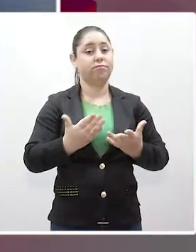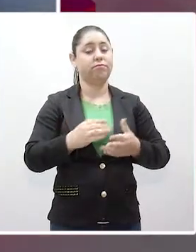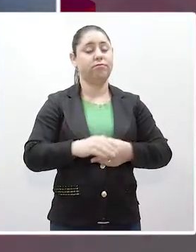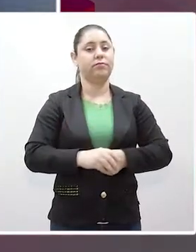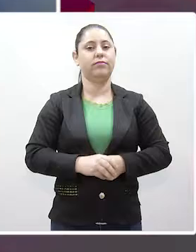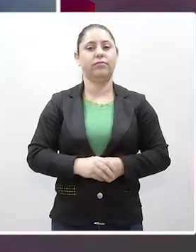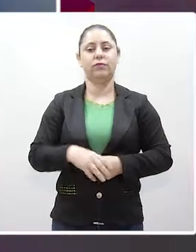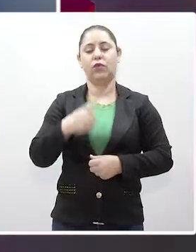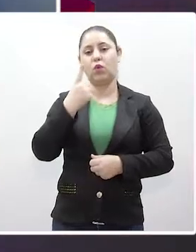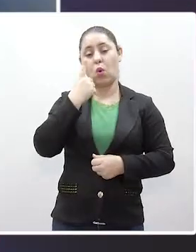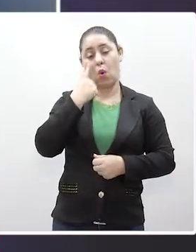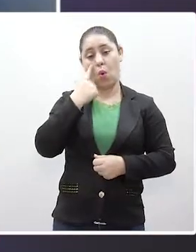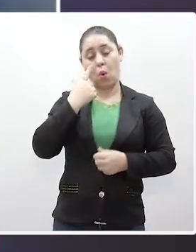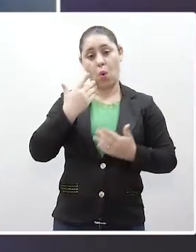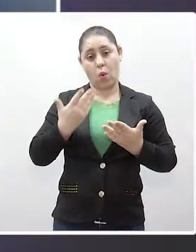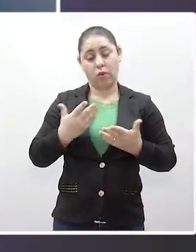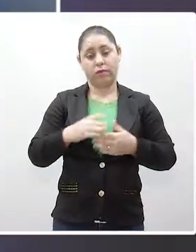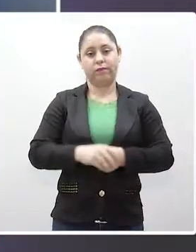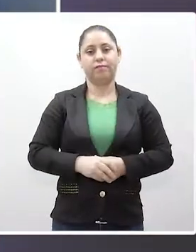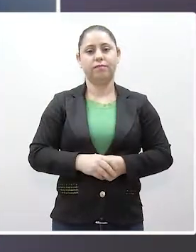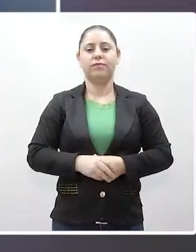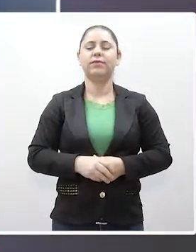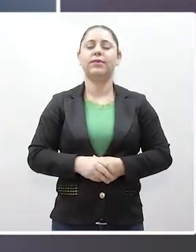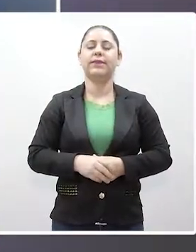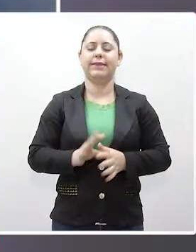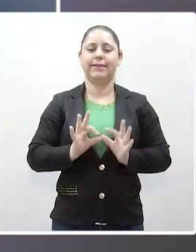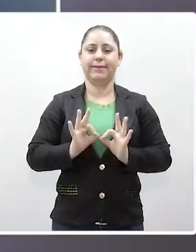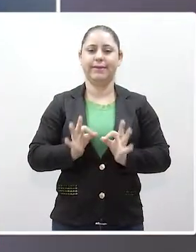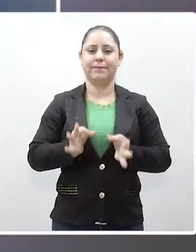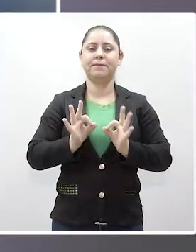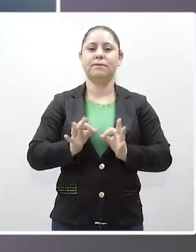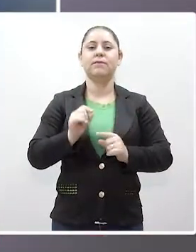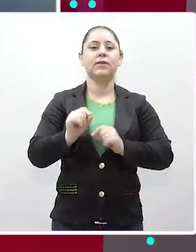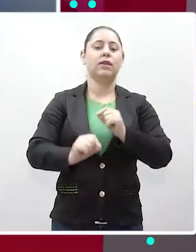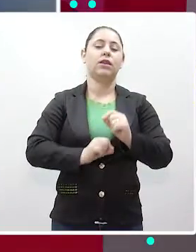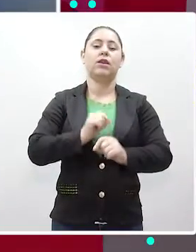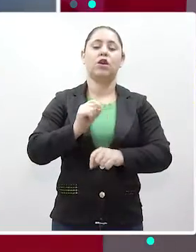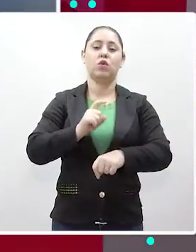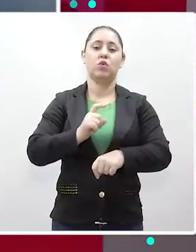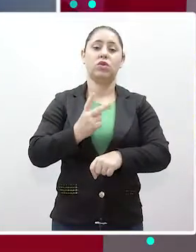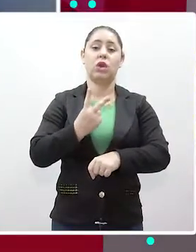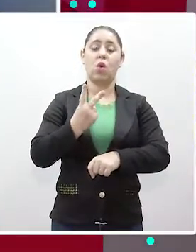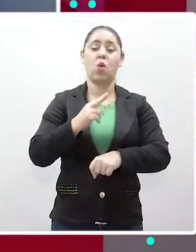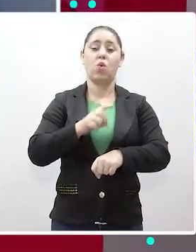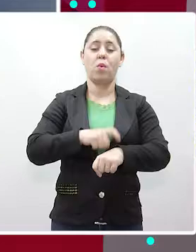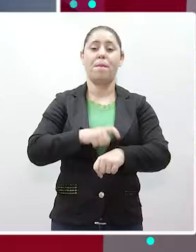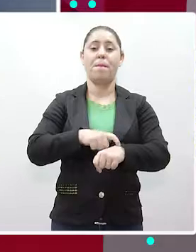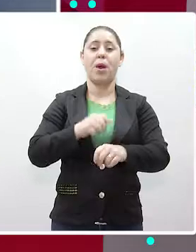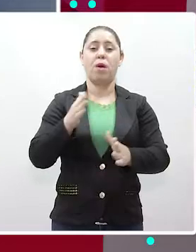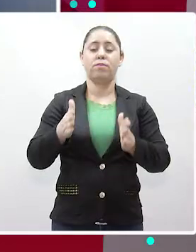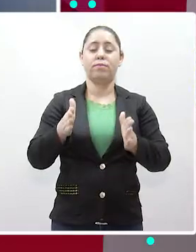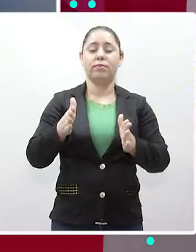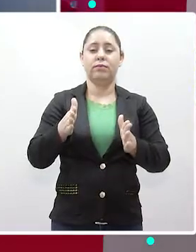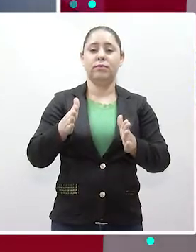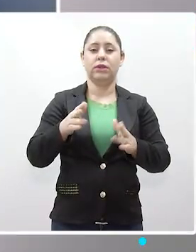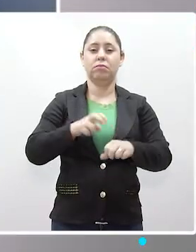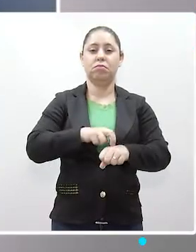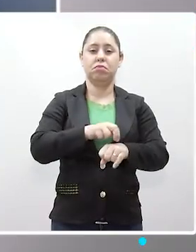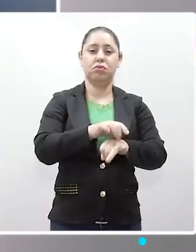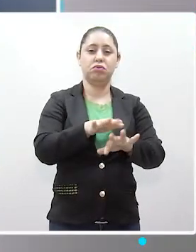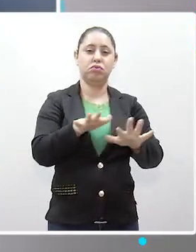Olha, com certeza, essa segunda onda, né,